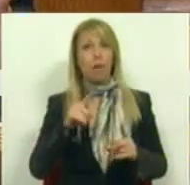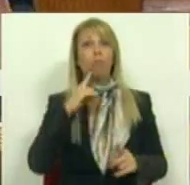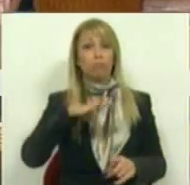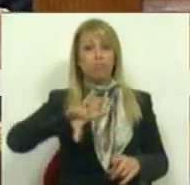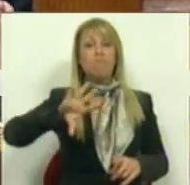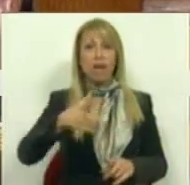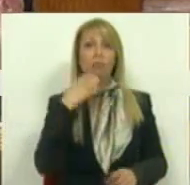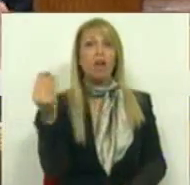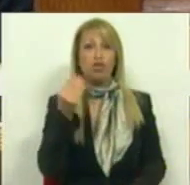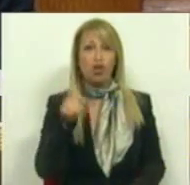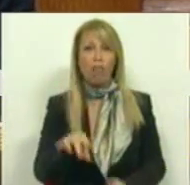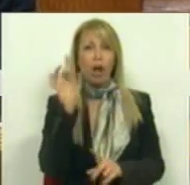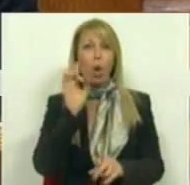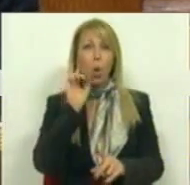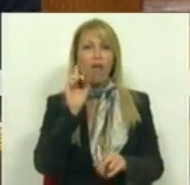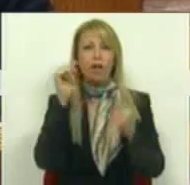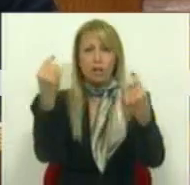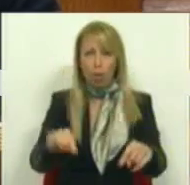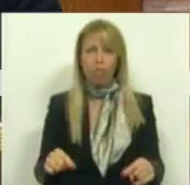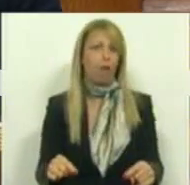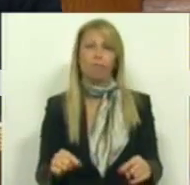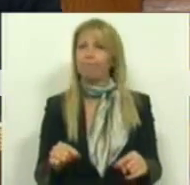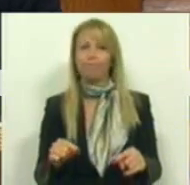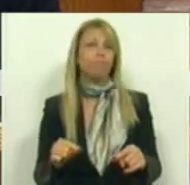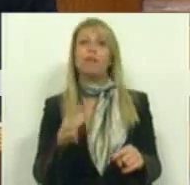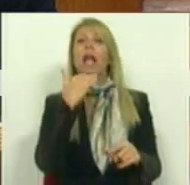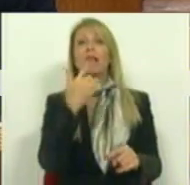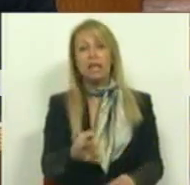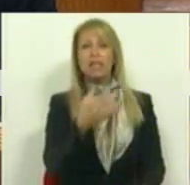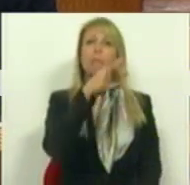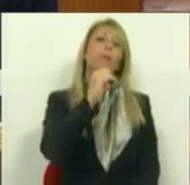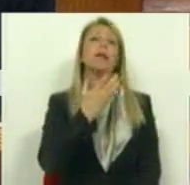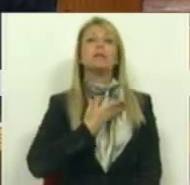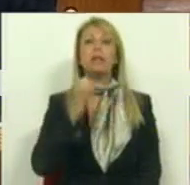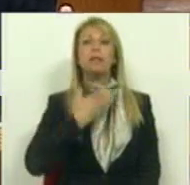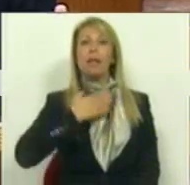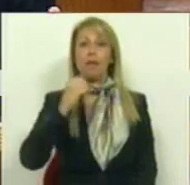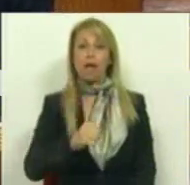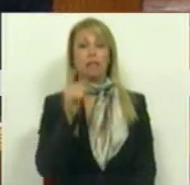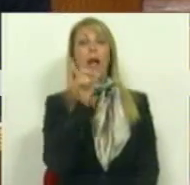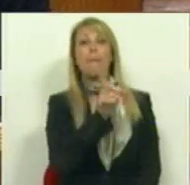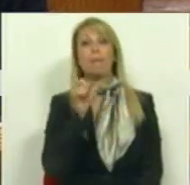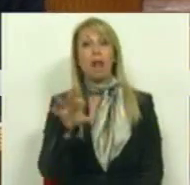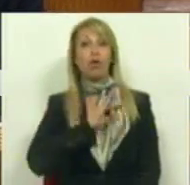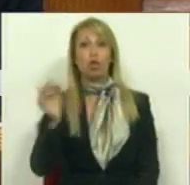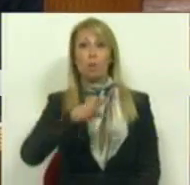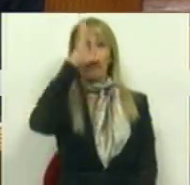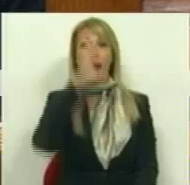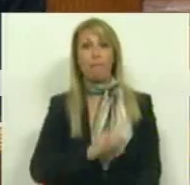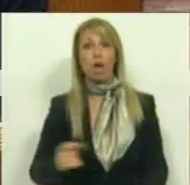país não é para jovens qualificados. Dizem PSD e CDS. As palavras do Sr. Primeiro-Ministro